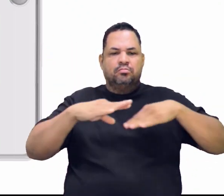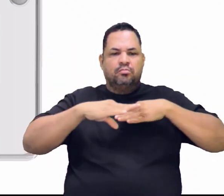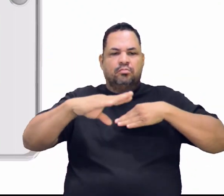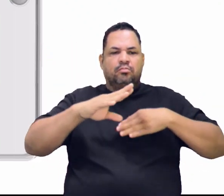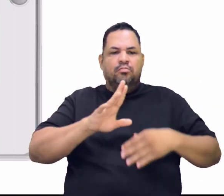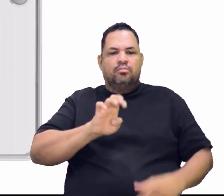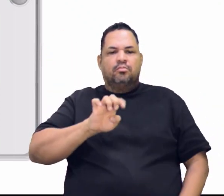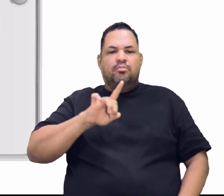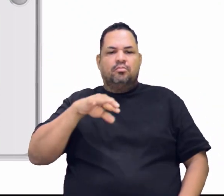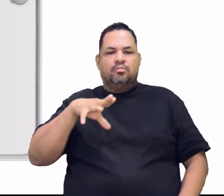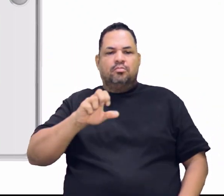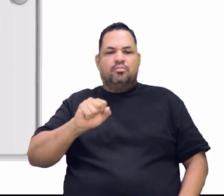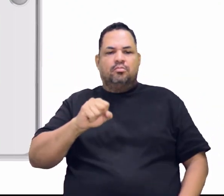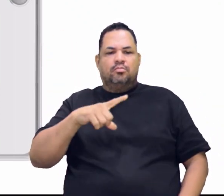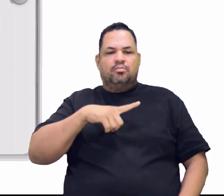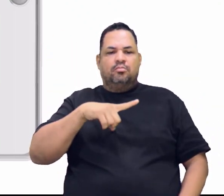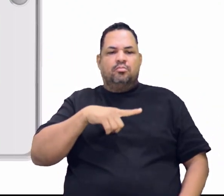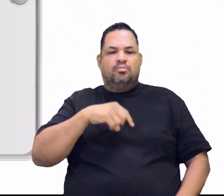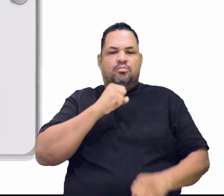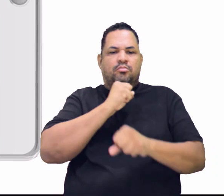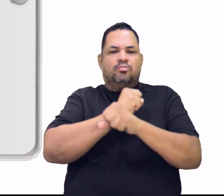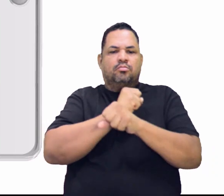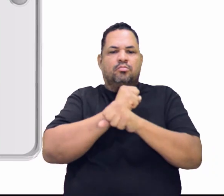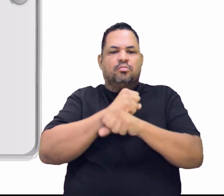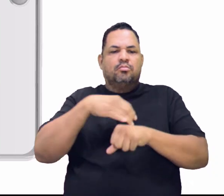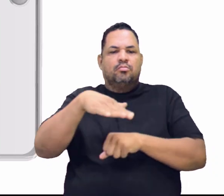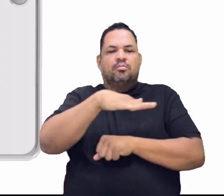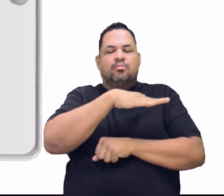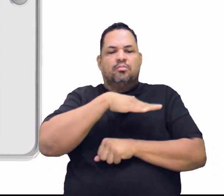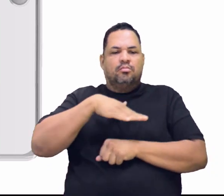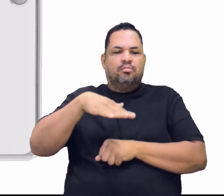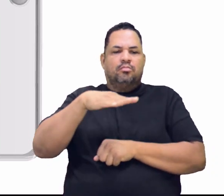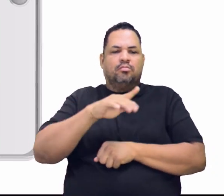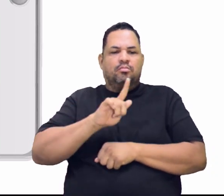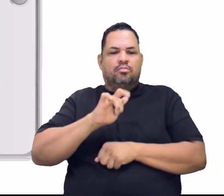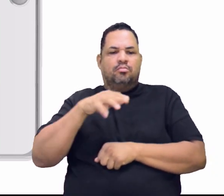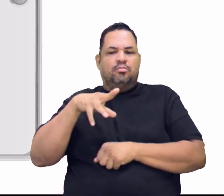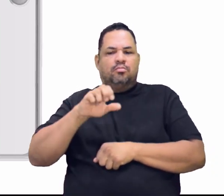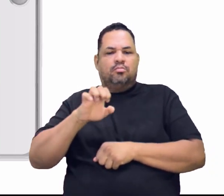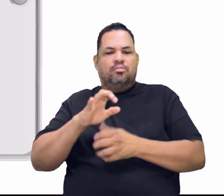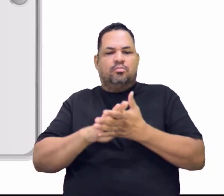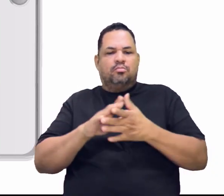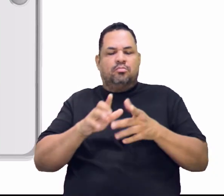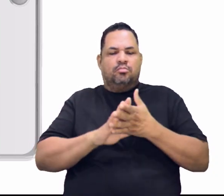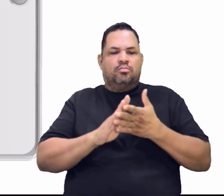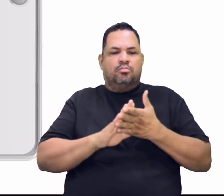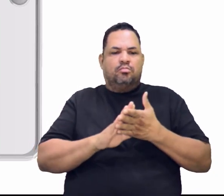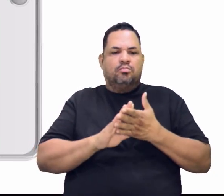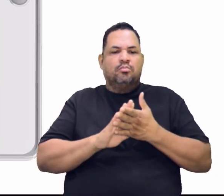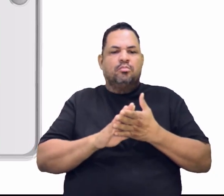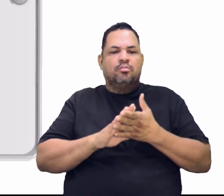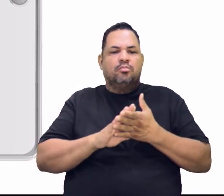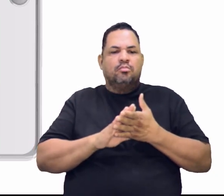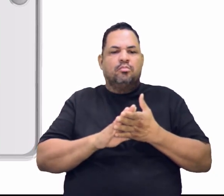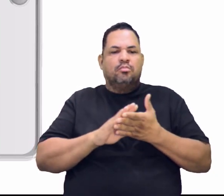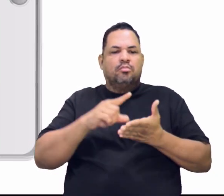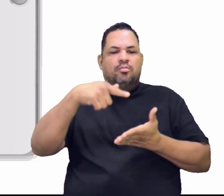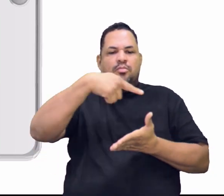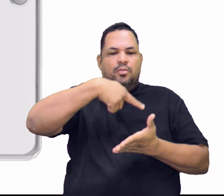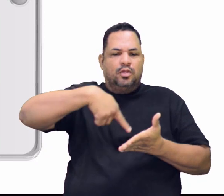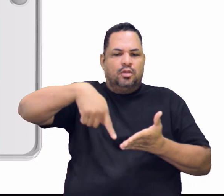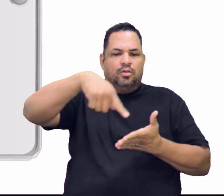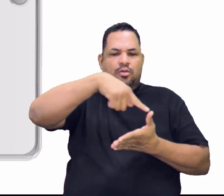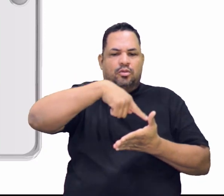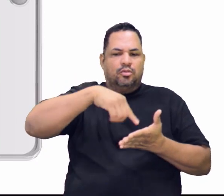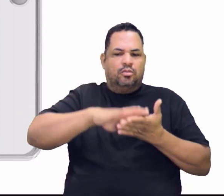Guaporé. Aí temos aí os escravos da região do Guaporé, o quilombo do